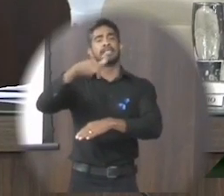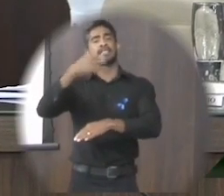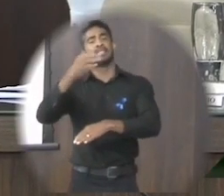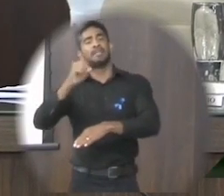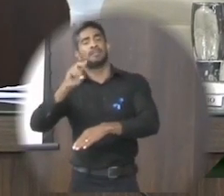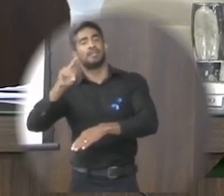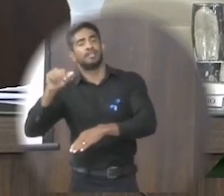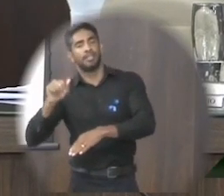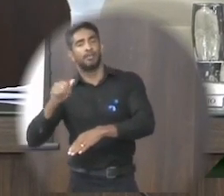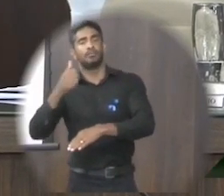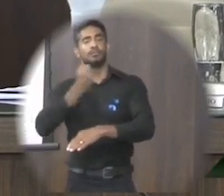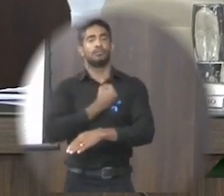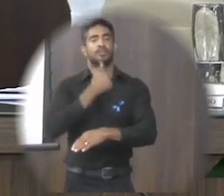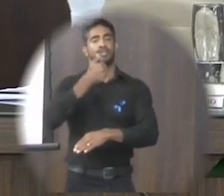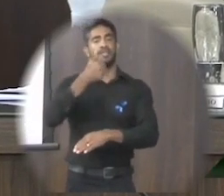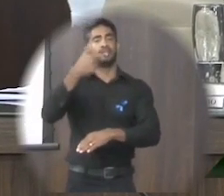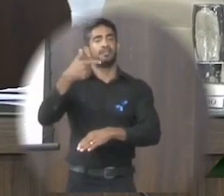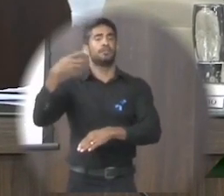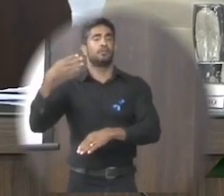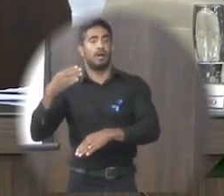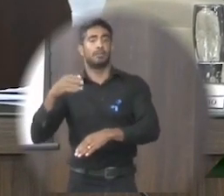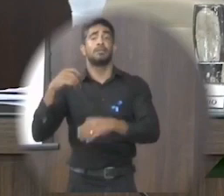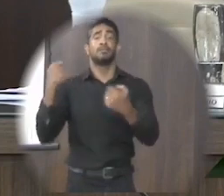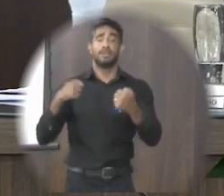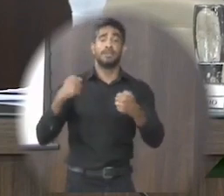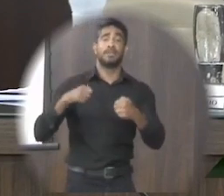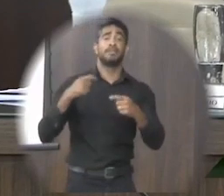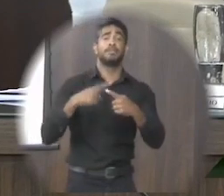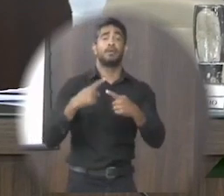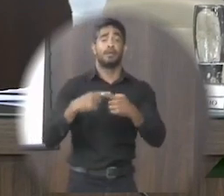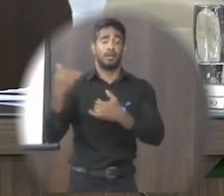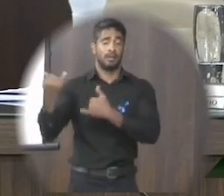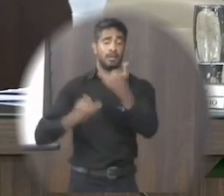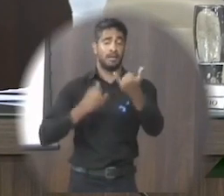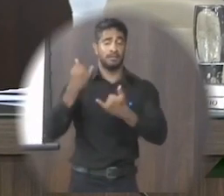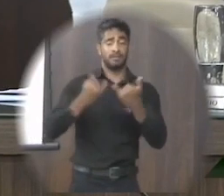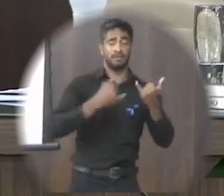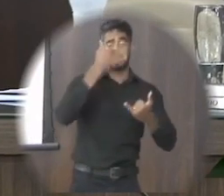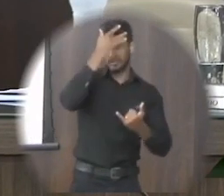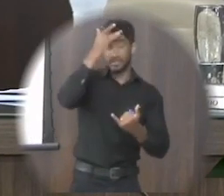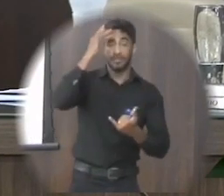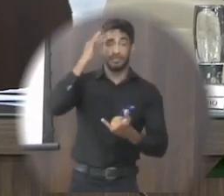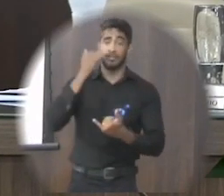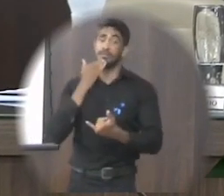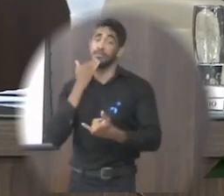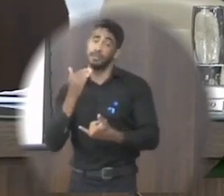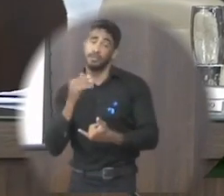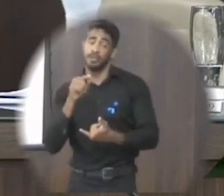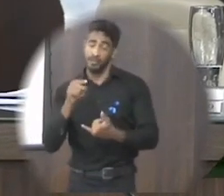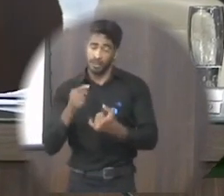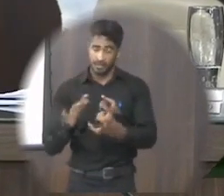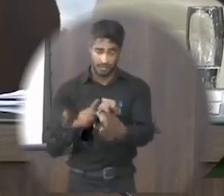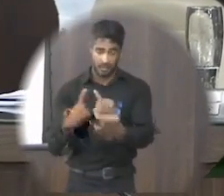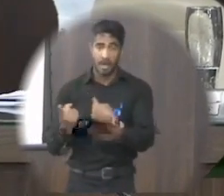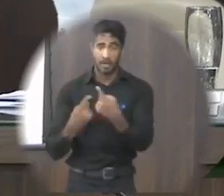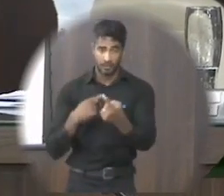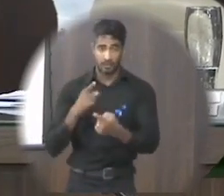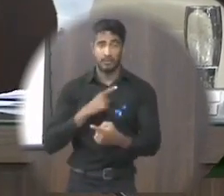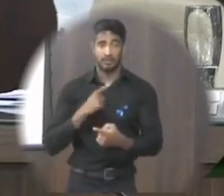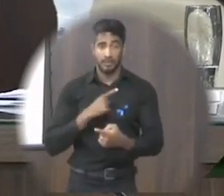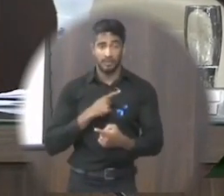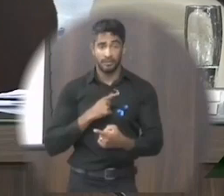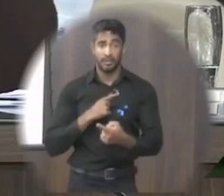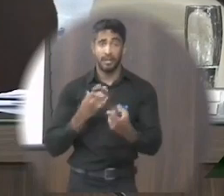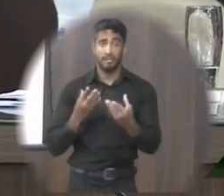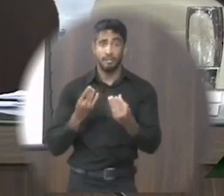Tal requerimento se faz necessário para atender a solicitação dos moradores das referidas ruas, pois nesses trechos das vias